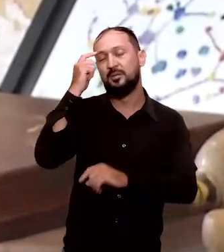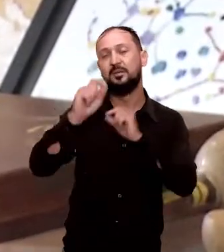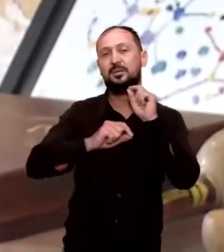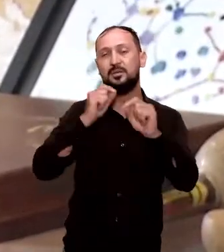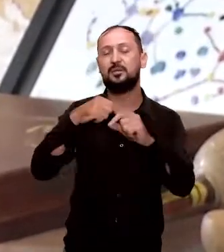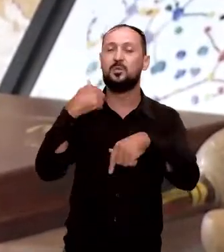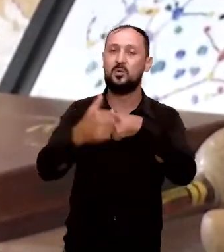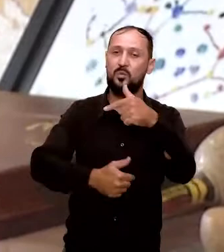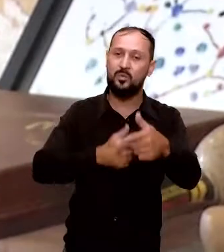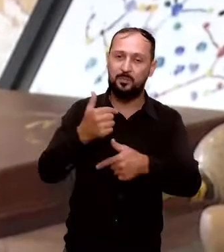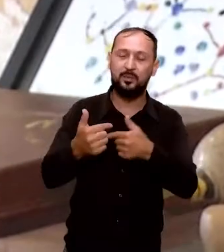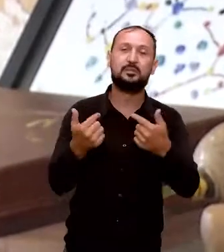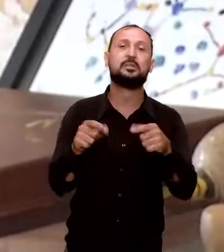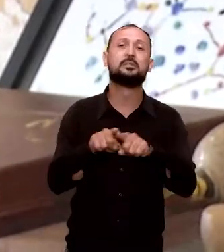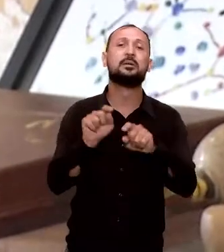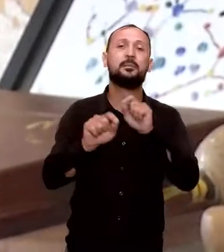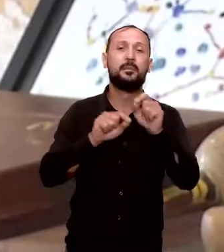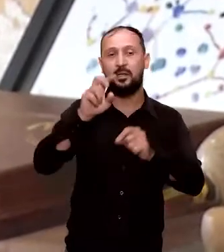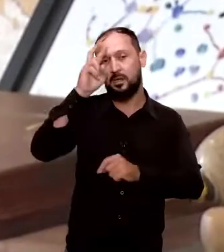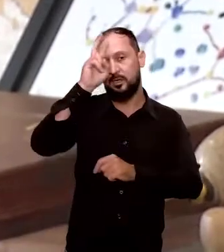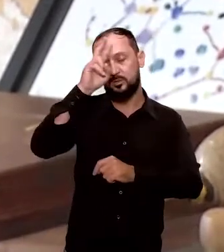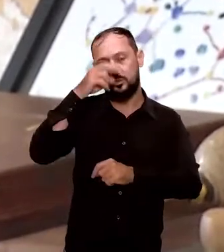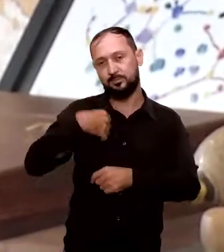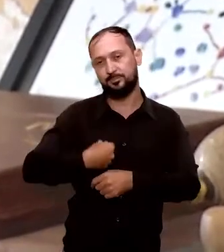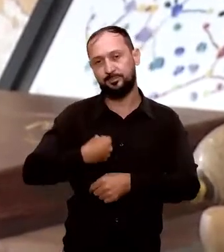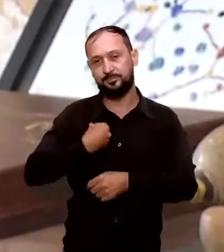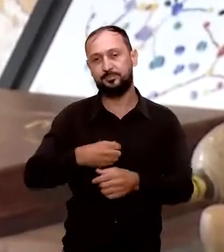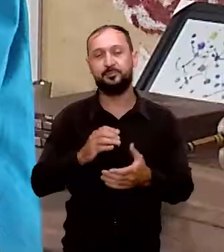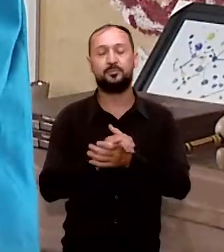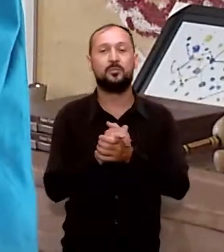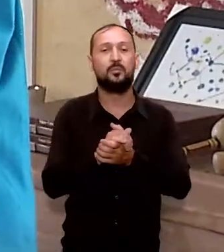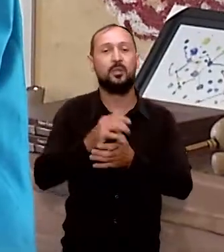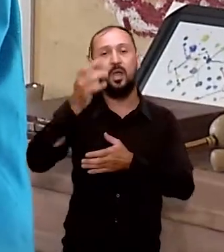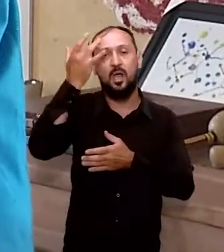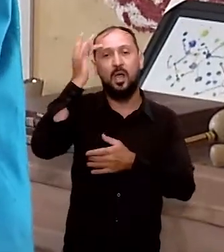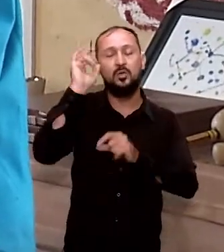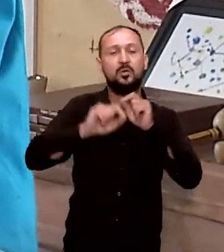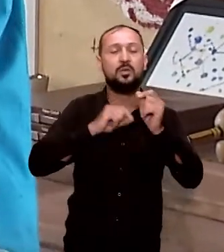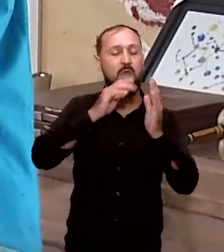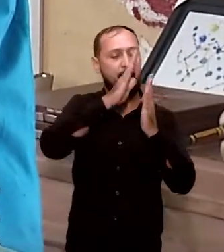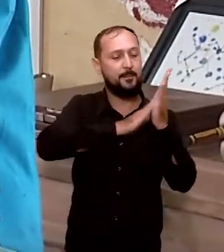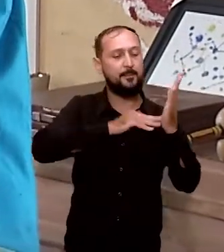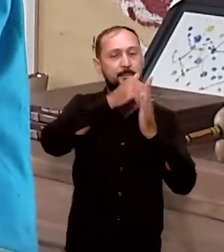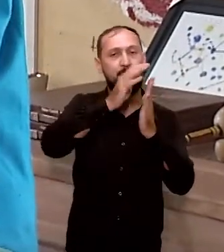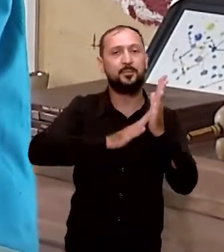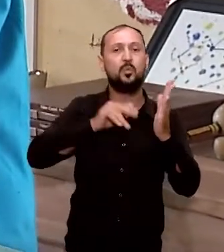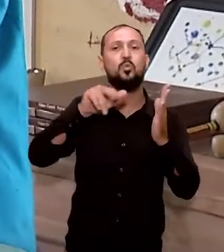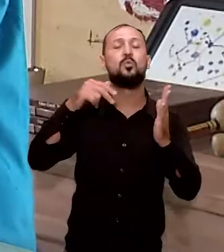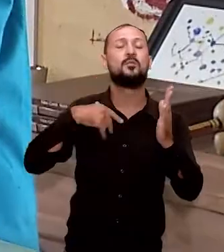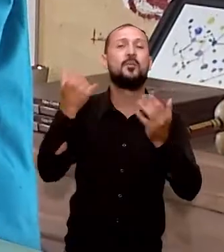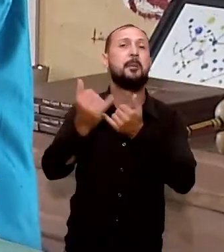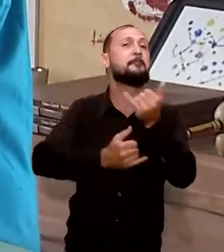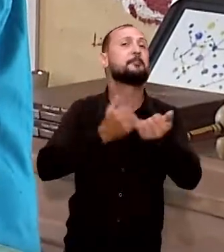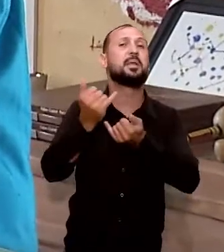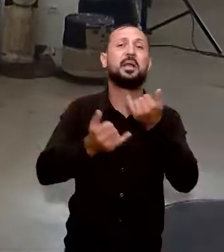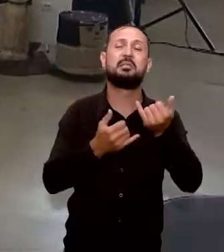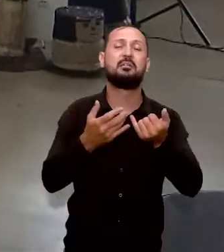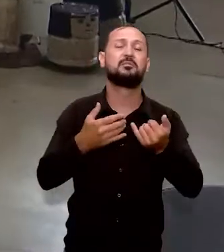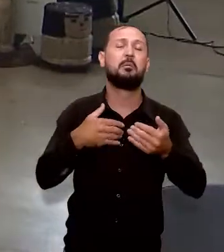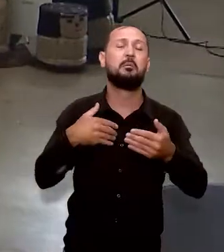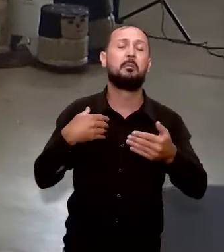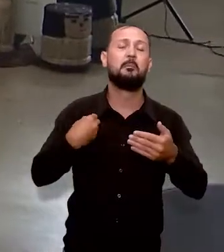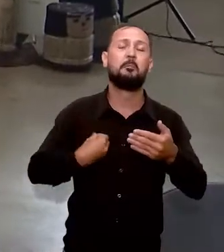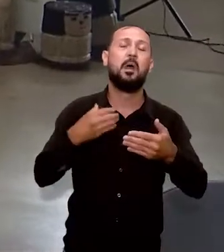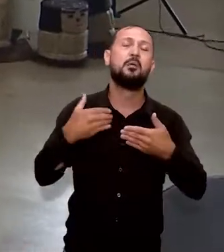acho que no meu trabalho também a história está muito presente. Eu acredito que a pintura nunca foi um hobby para mim,